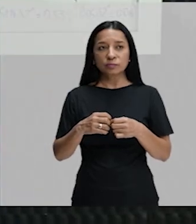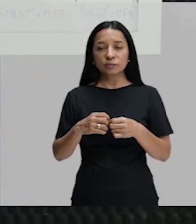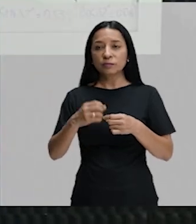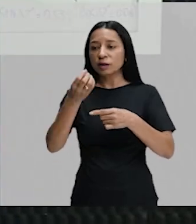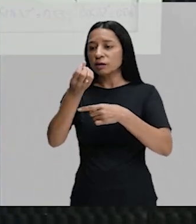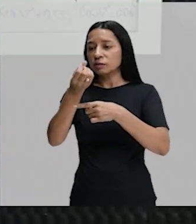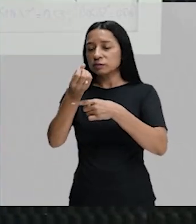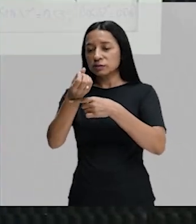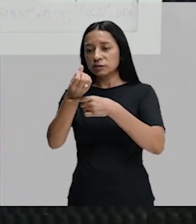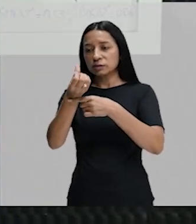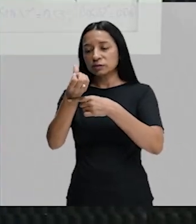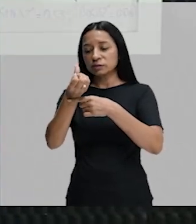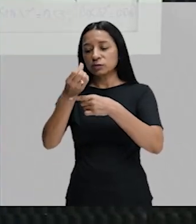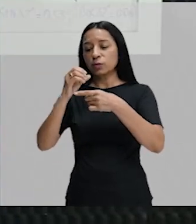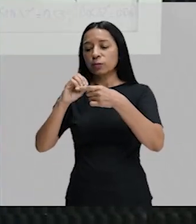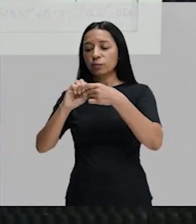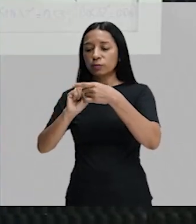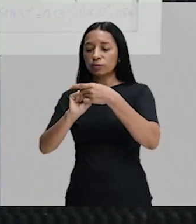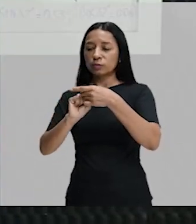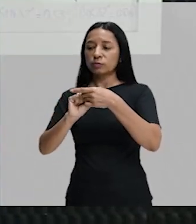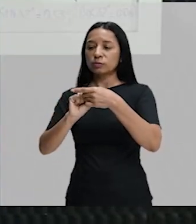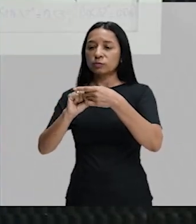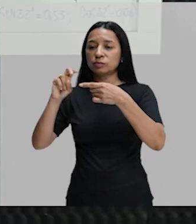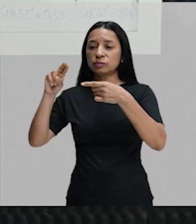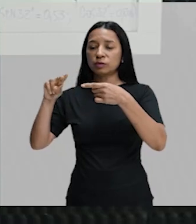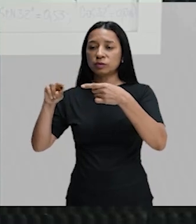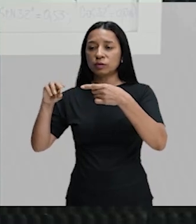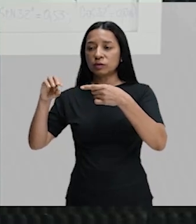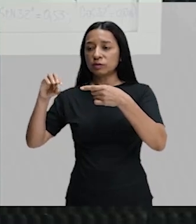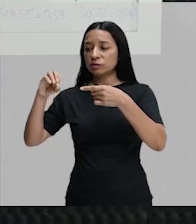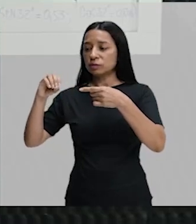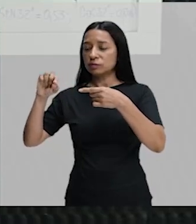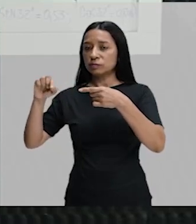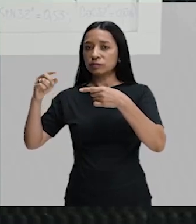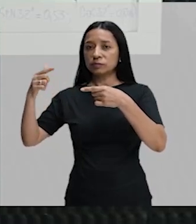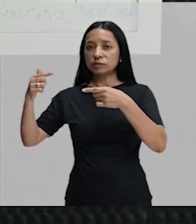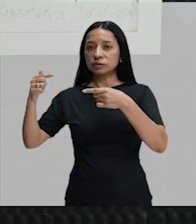adjacente, você também vai encontrar 0,75.